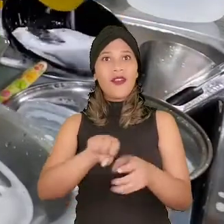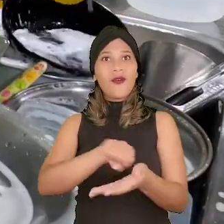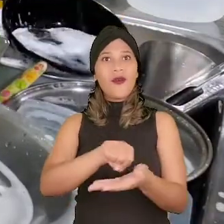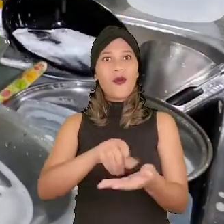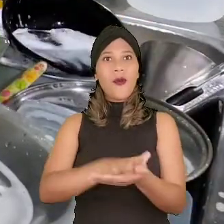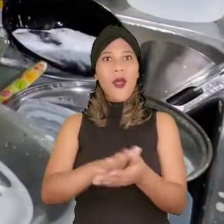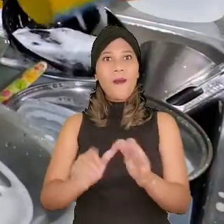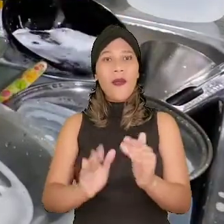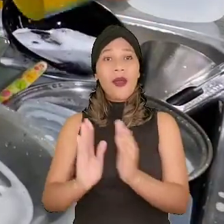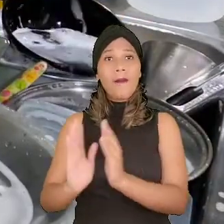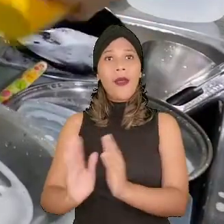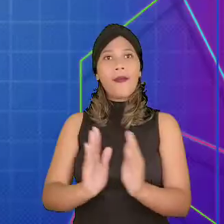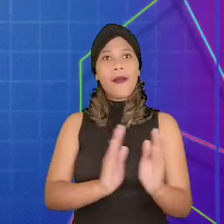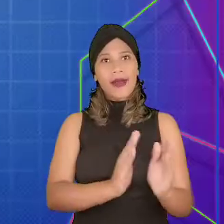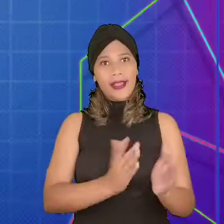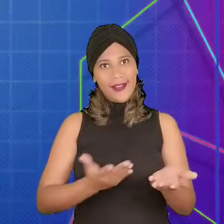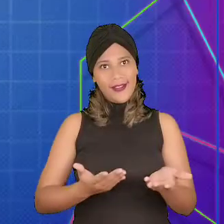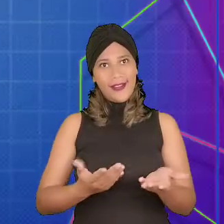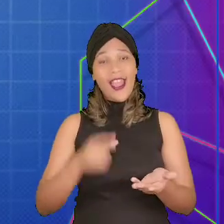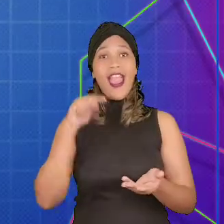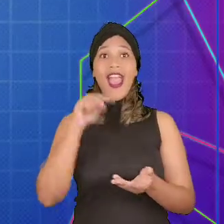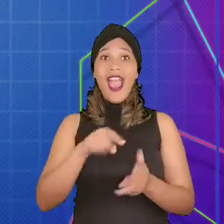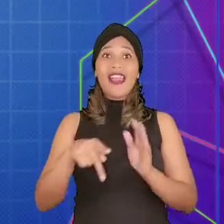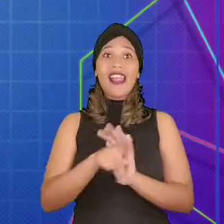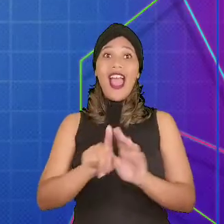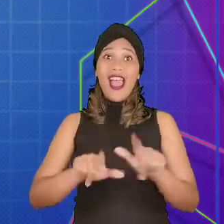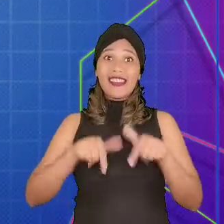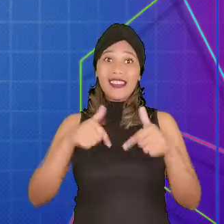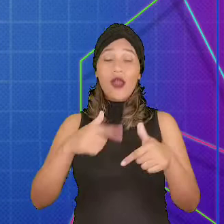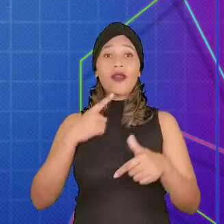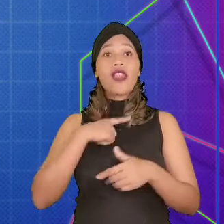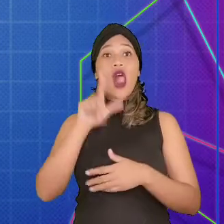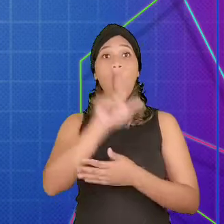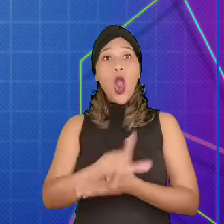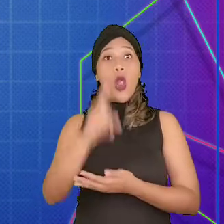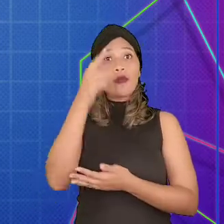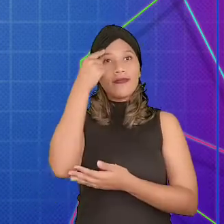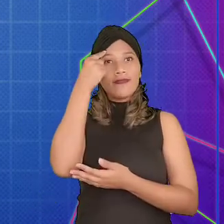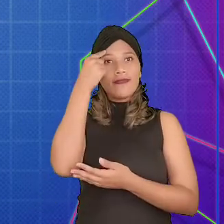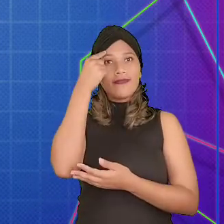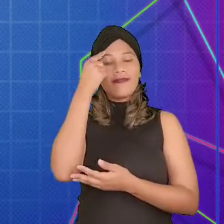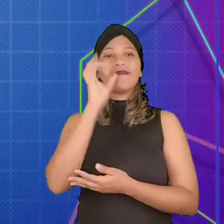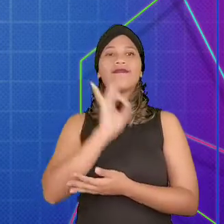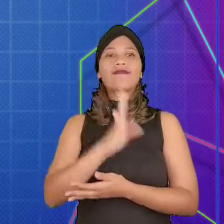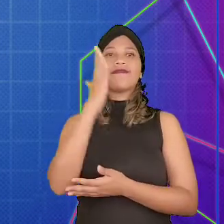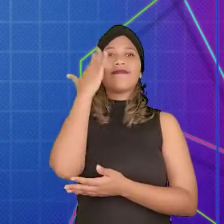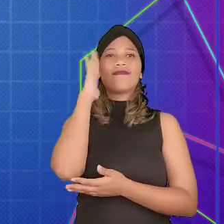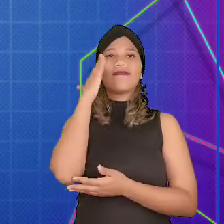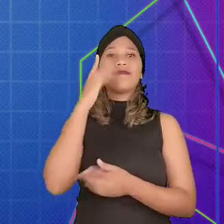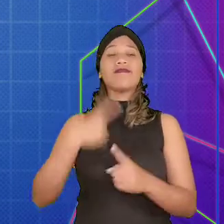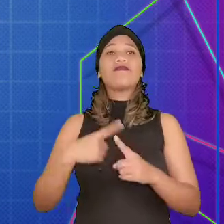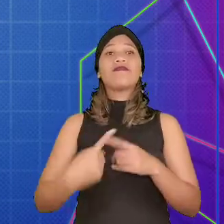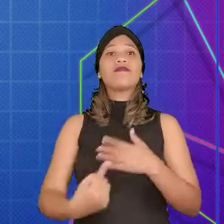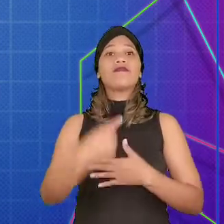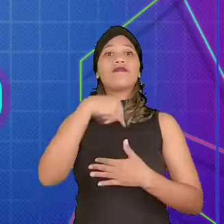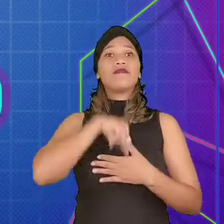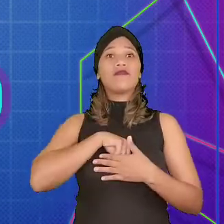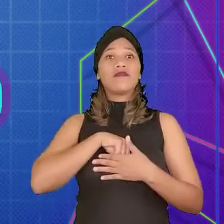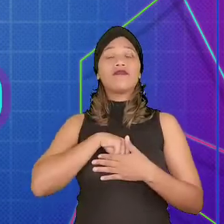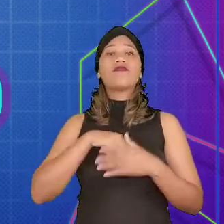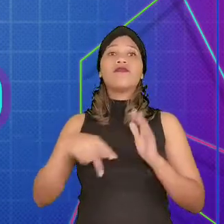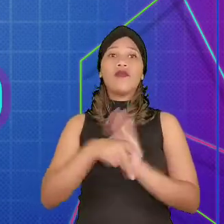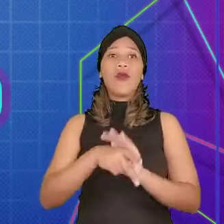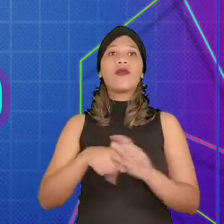molhar o prato e por assim vai. Essa sequência de ações tem uma lógica por trás dela, e a gente só entende isso porque o